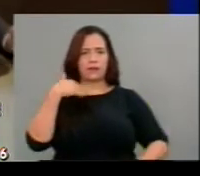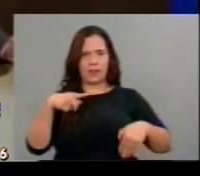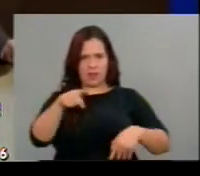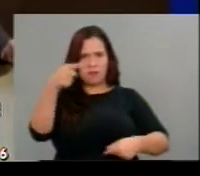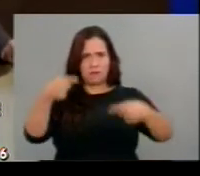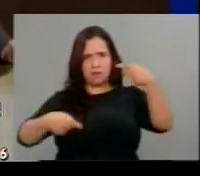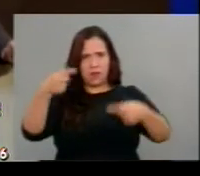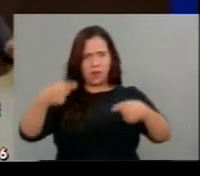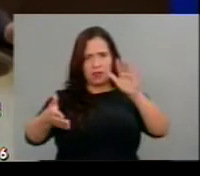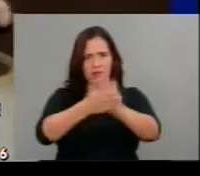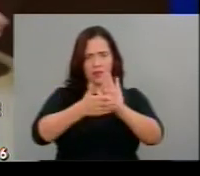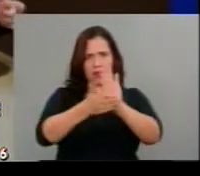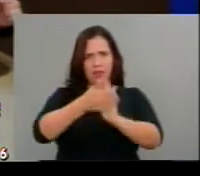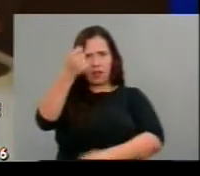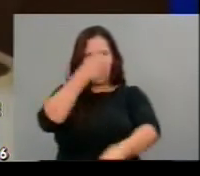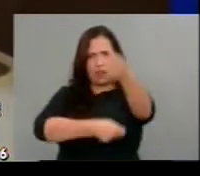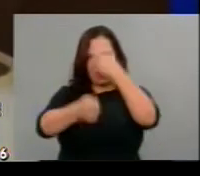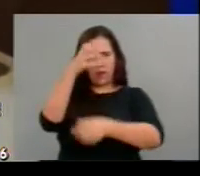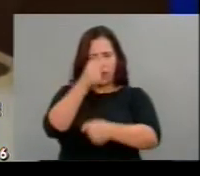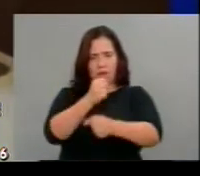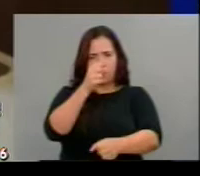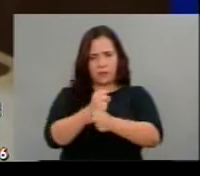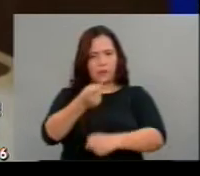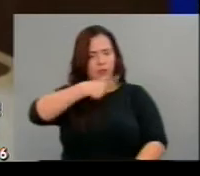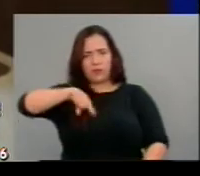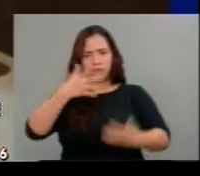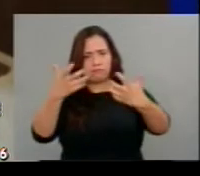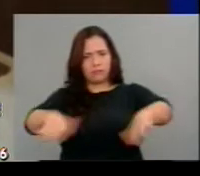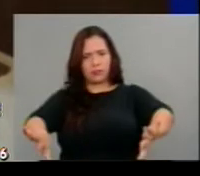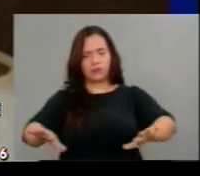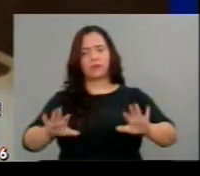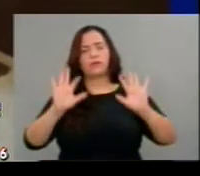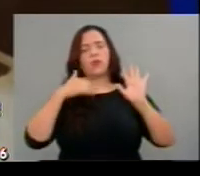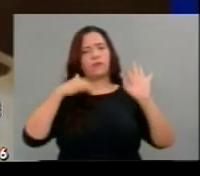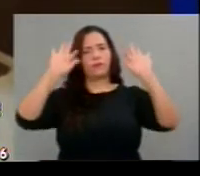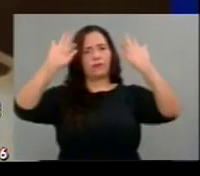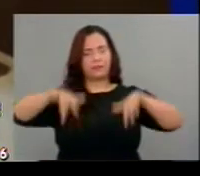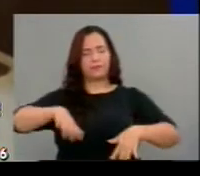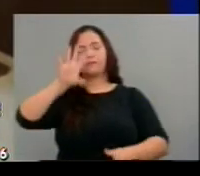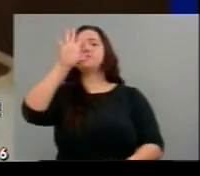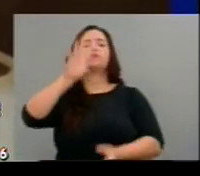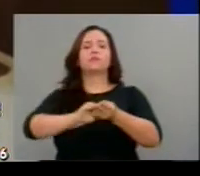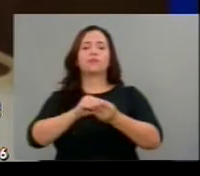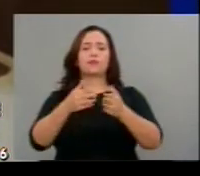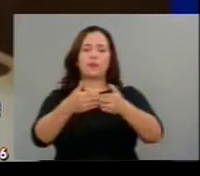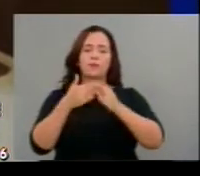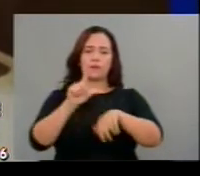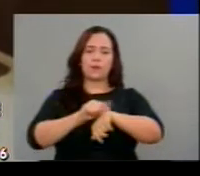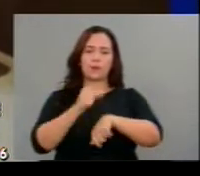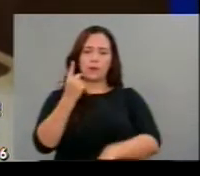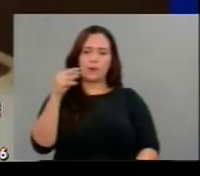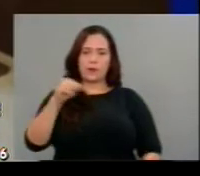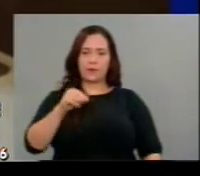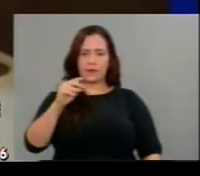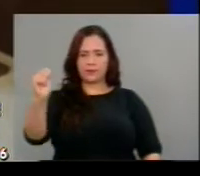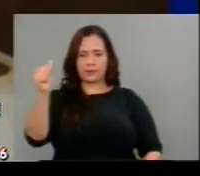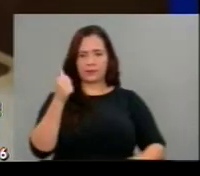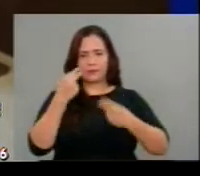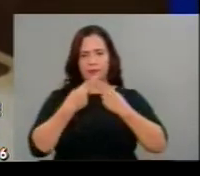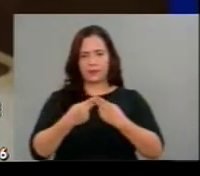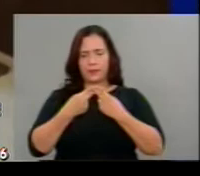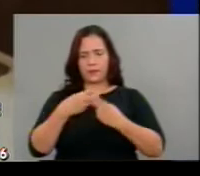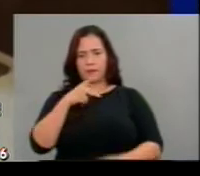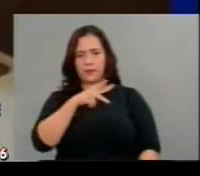essa a política econômica que nós queremos? É claro que não. Portanto, eu finalizo Peço 1 minuto de paciência